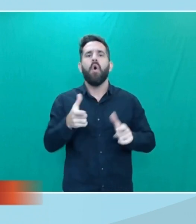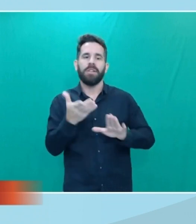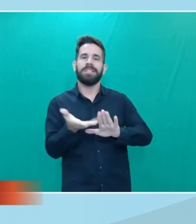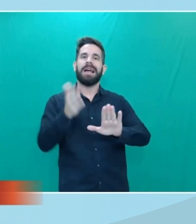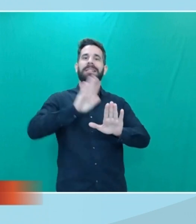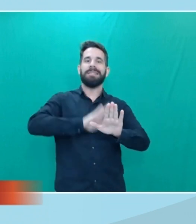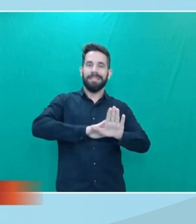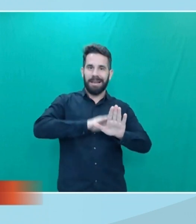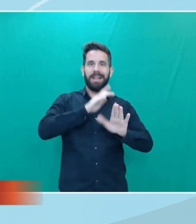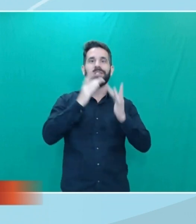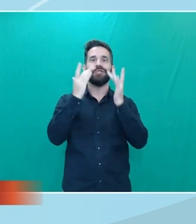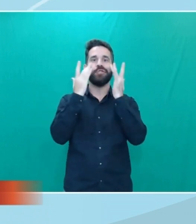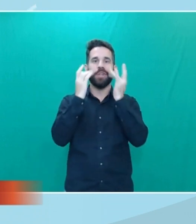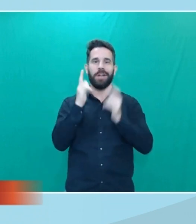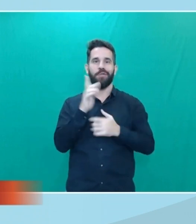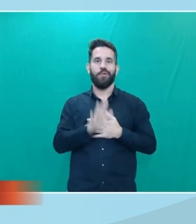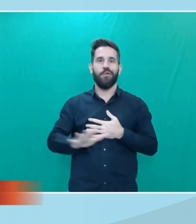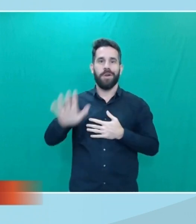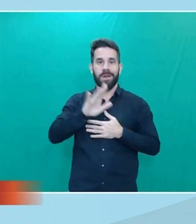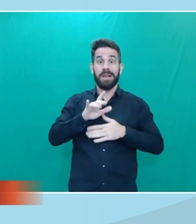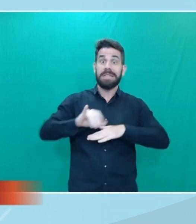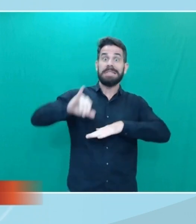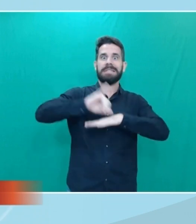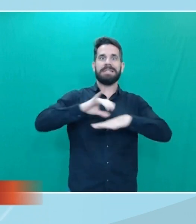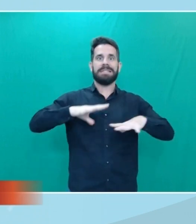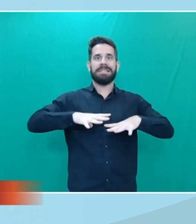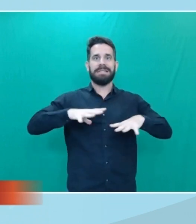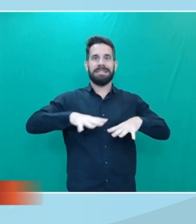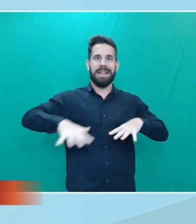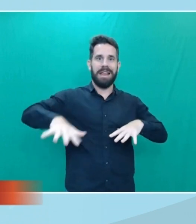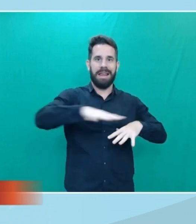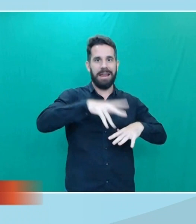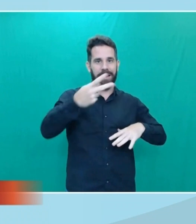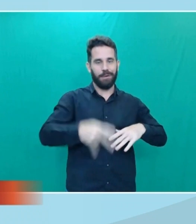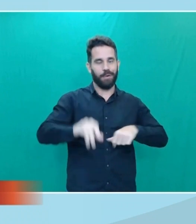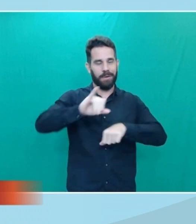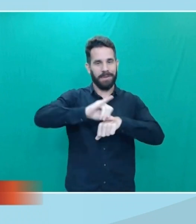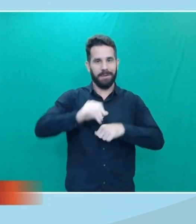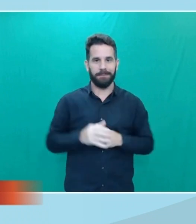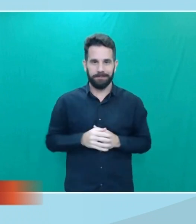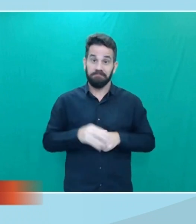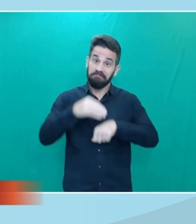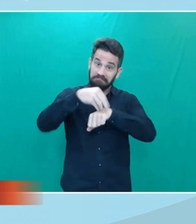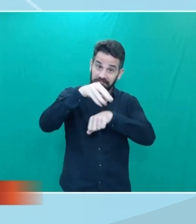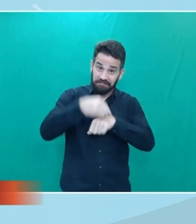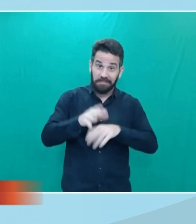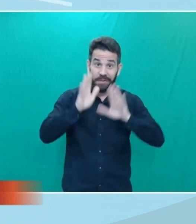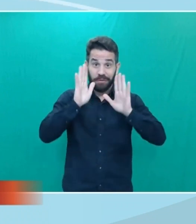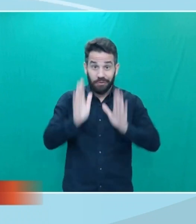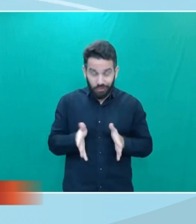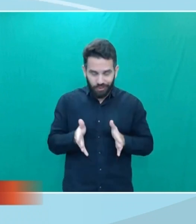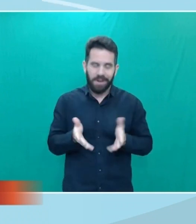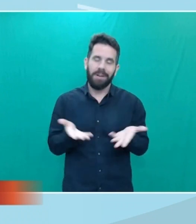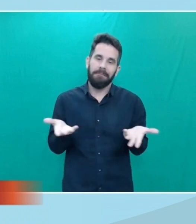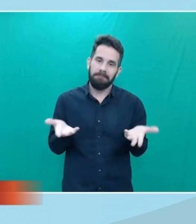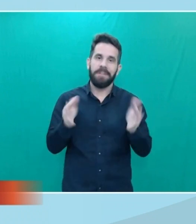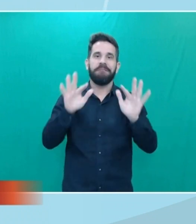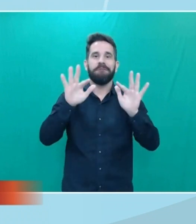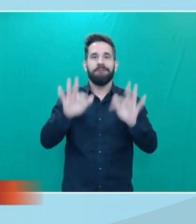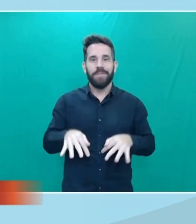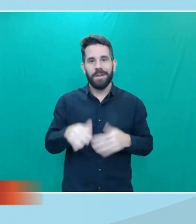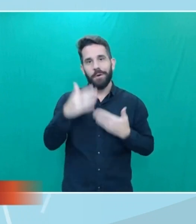no centro da capital. E com essas dicas eu finalizo o programa de hoje e me despeço de você, agradecendo a